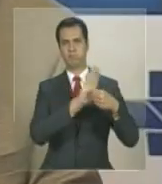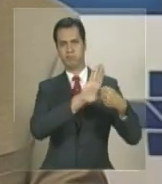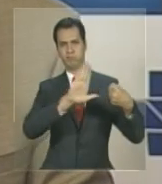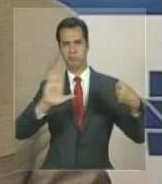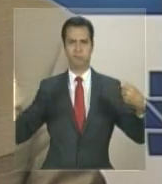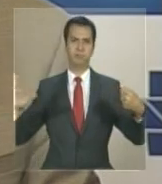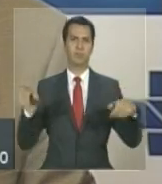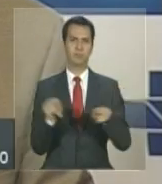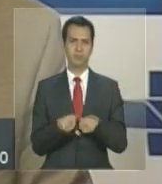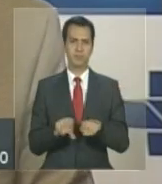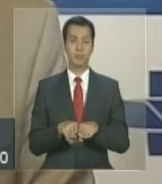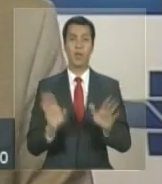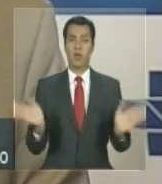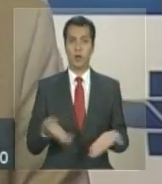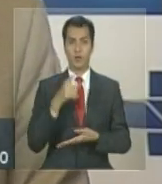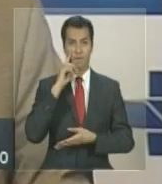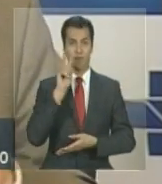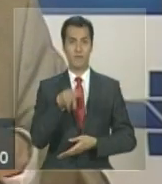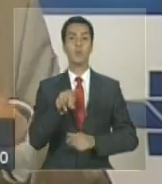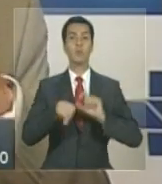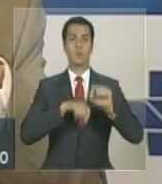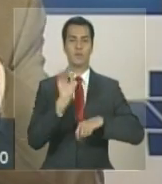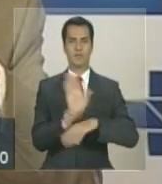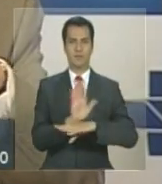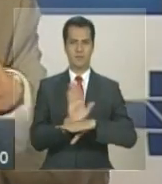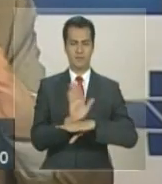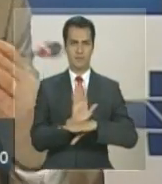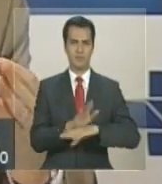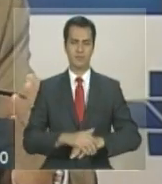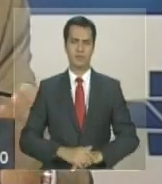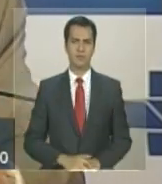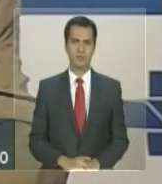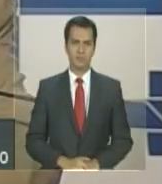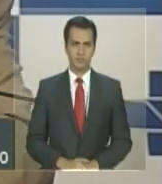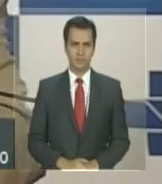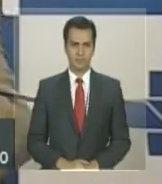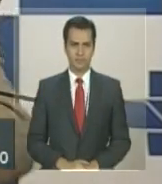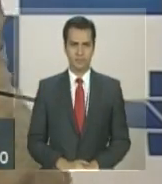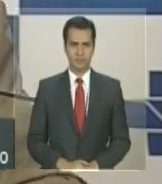ver o vídeo da campanha antes do pronunciamento. Tá? Muito obrigado.